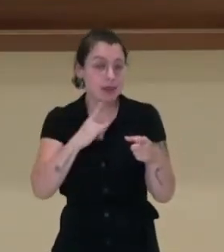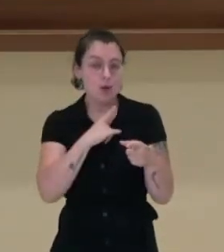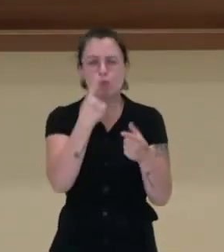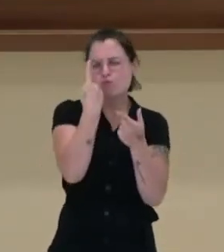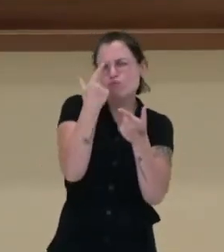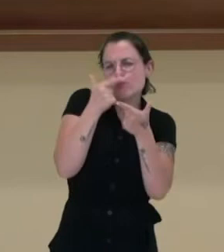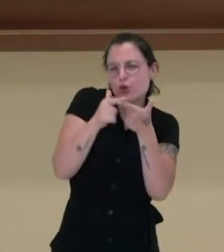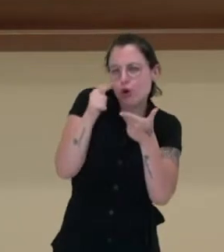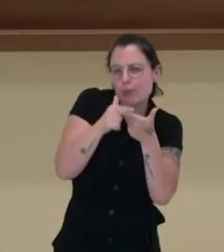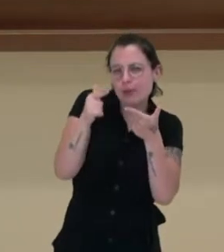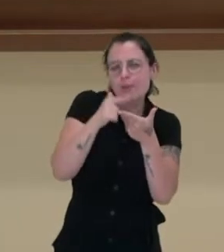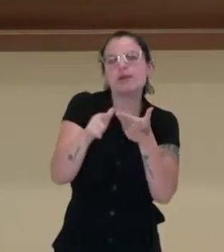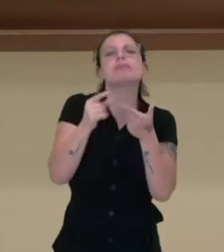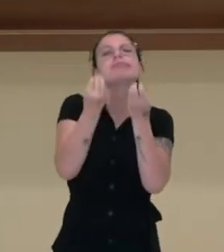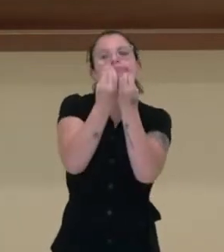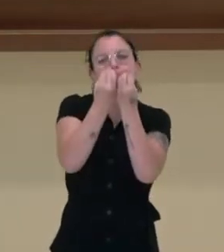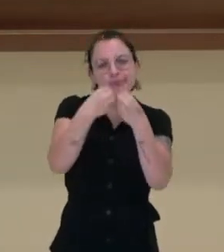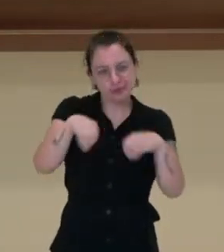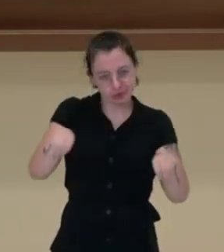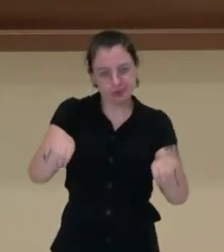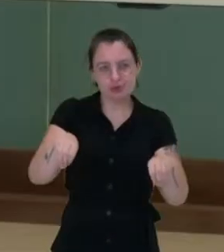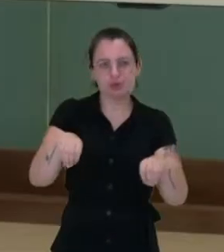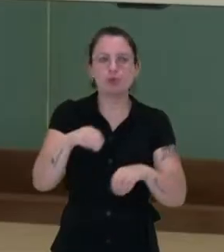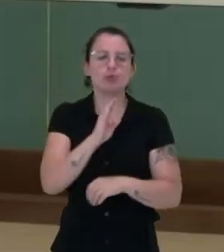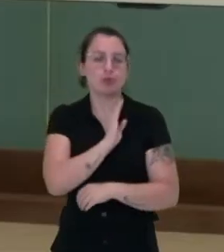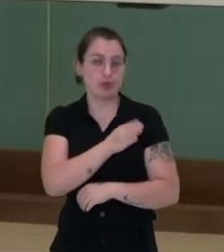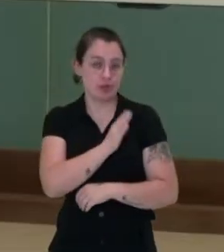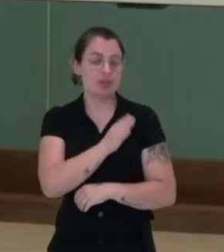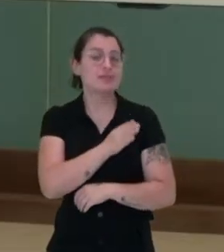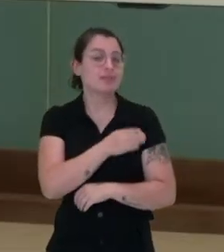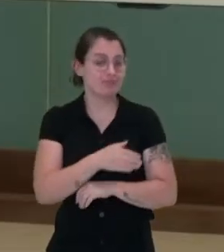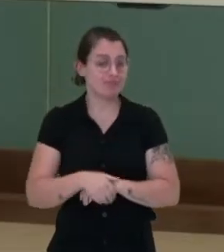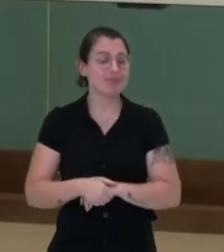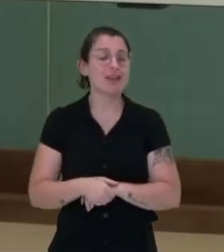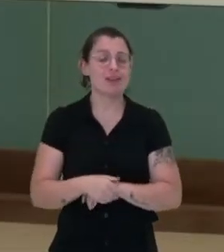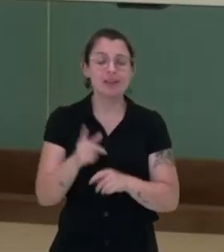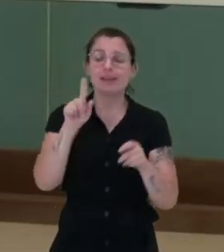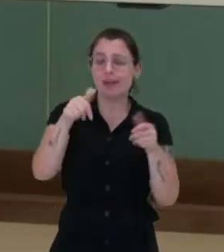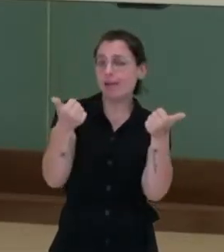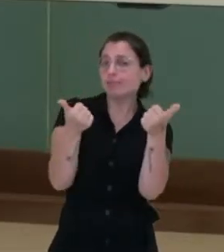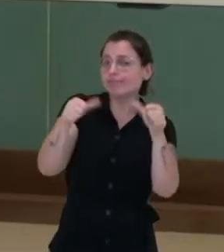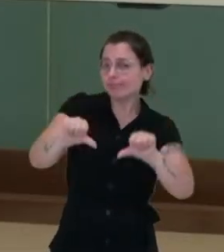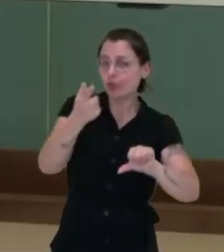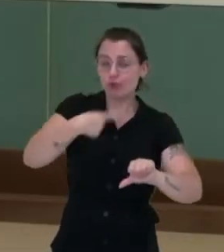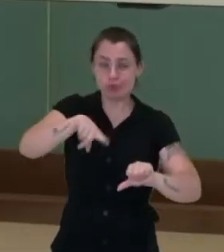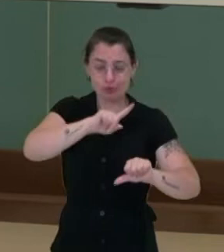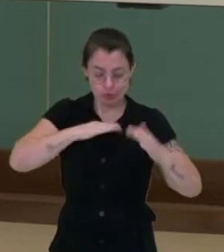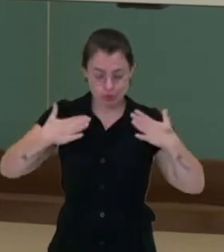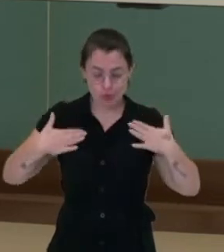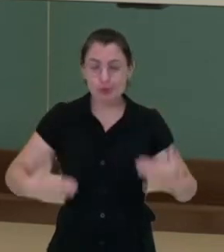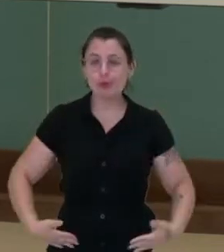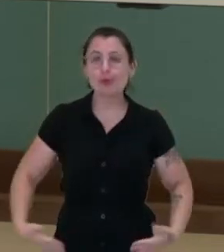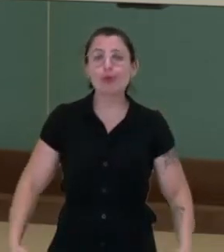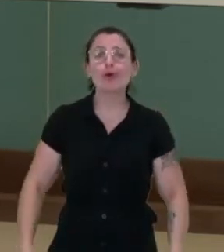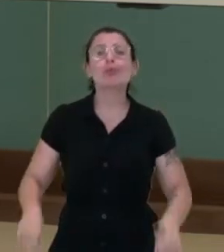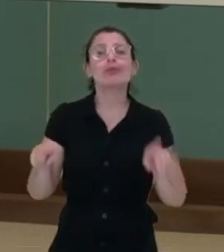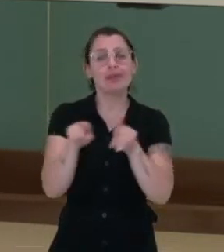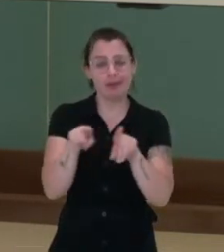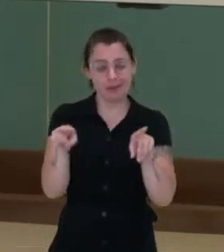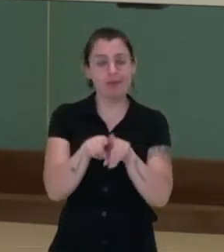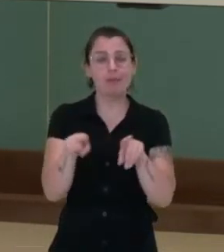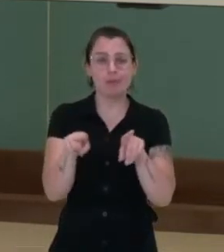danificado, prejudicado, vai afetar o nosso corpo. Então, quando esse sistema está